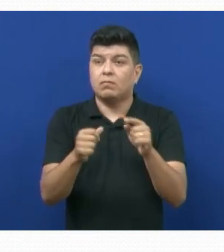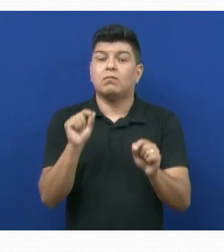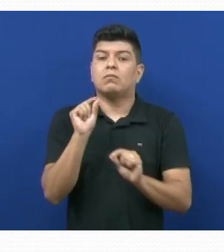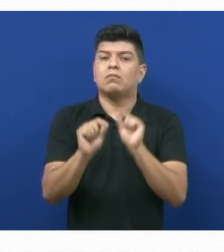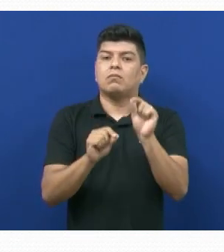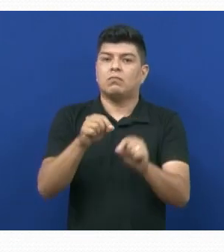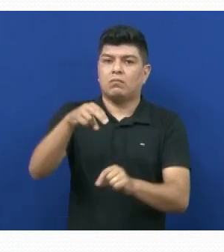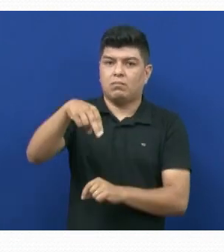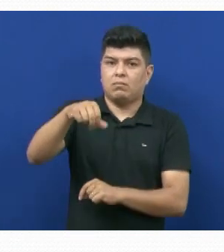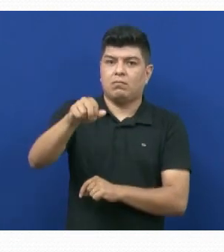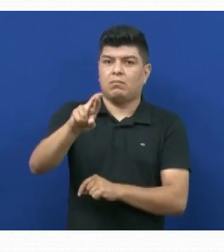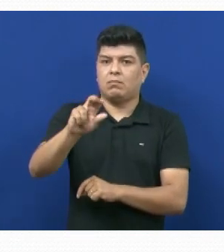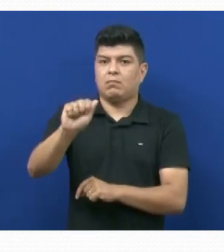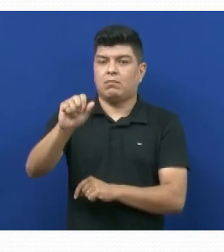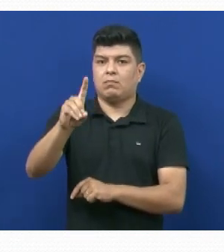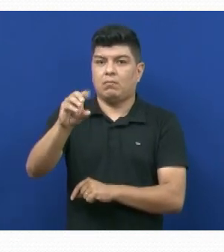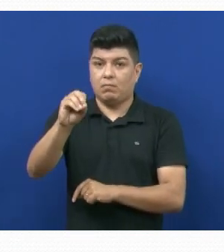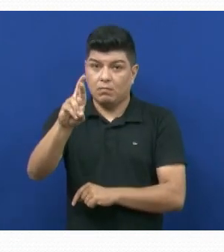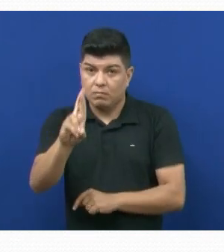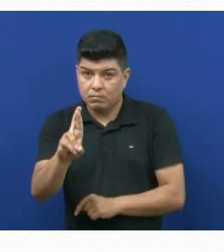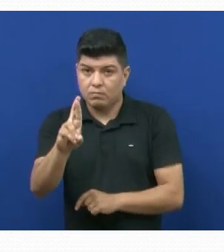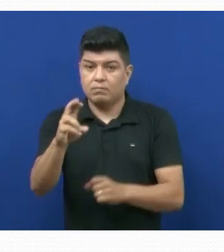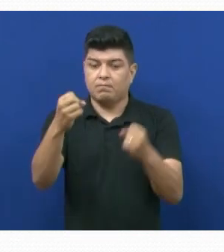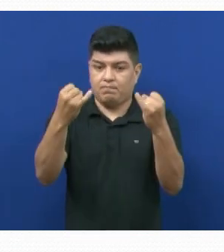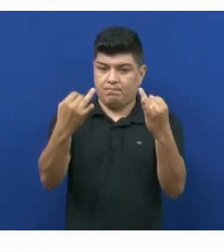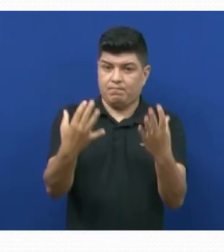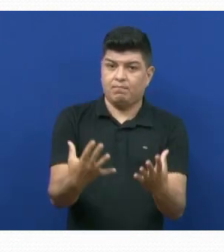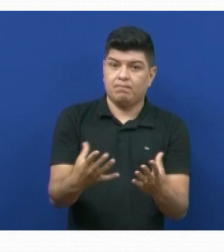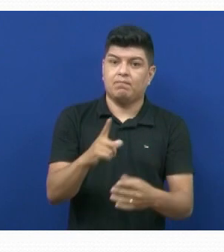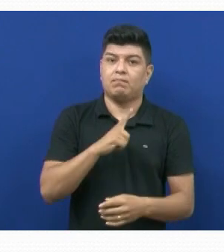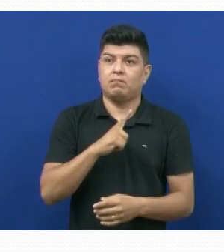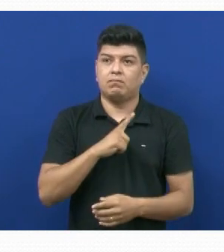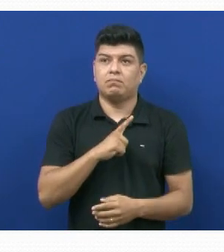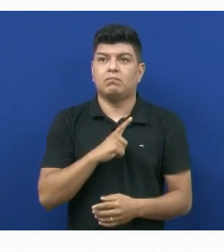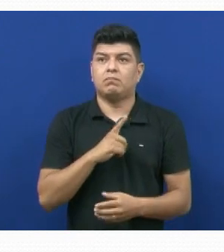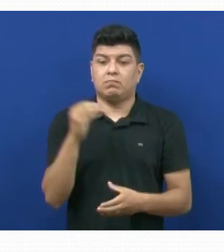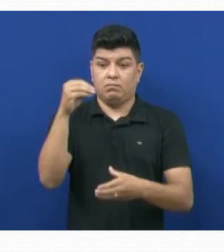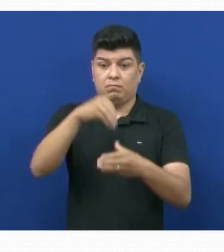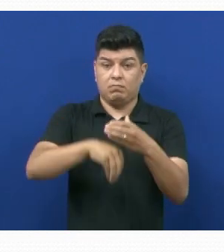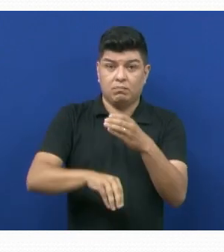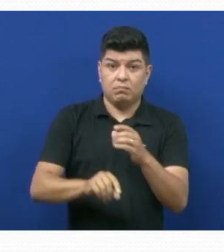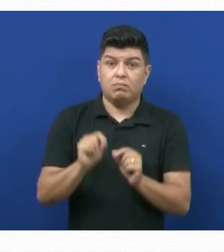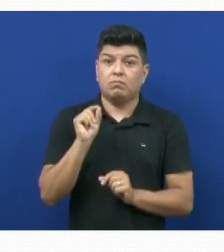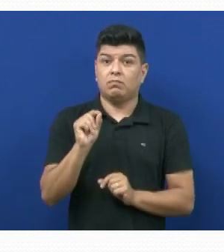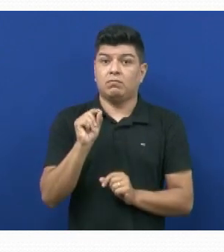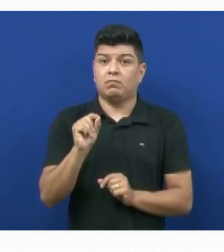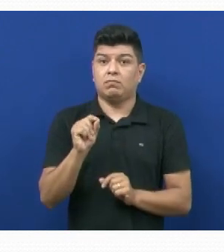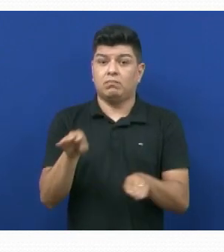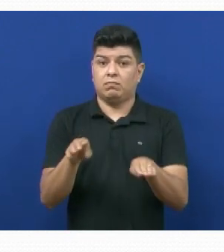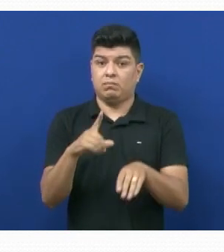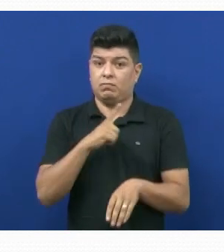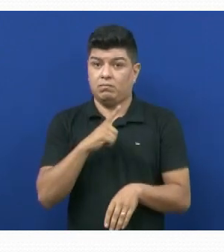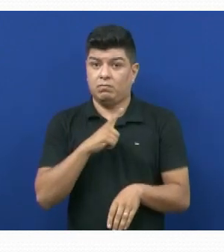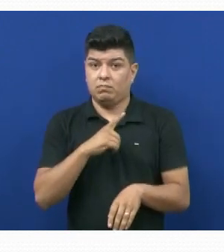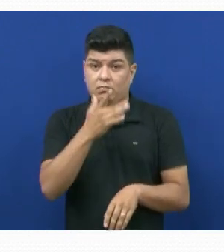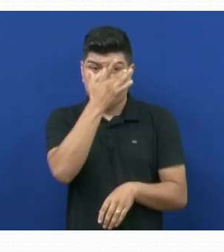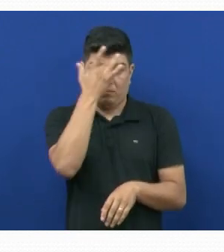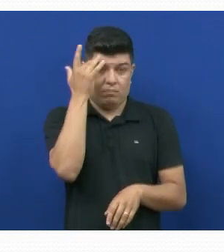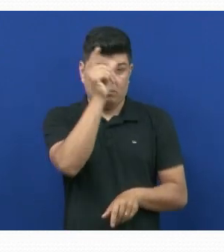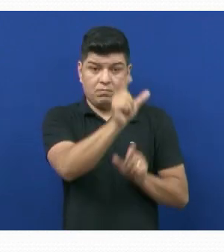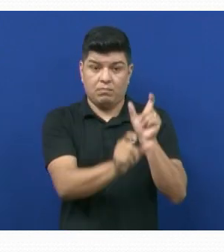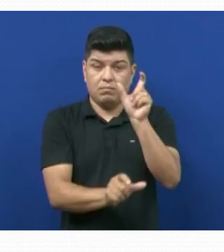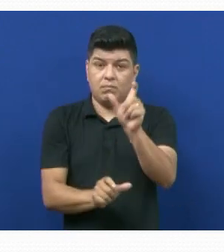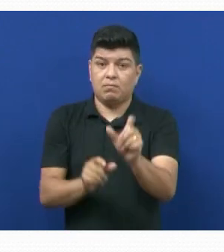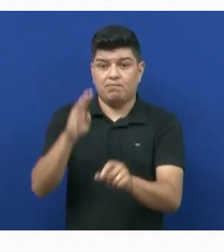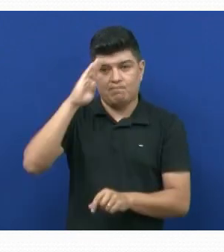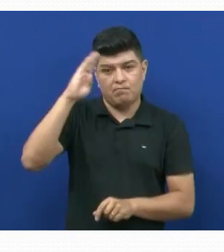narrador. Esse narrador, ele vai narrar um enredo existente. Dentro desse enredo, nós temos os personagens, sejam